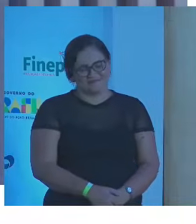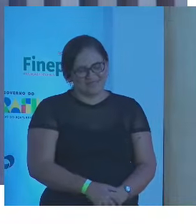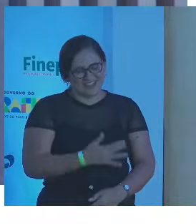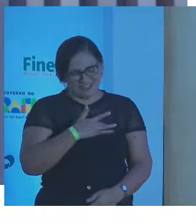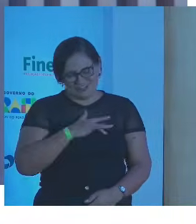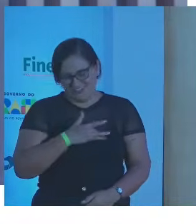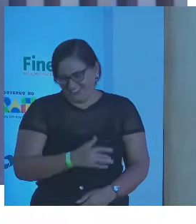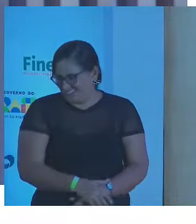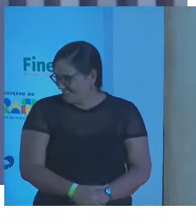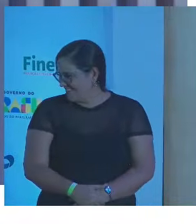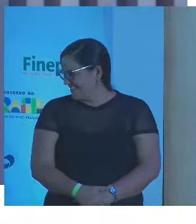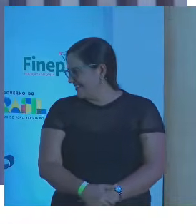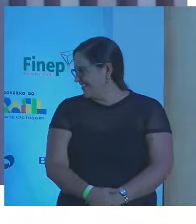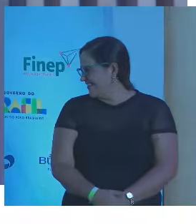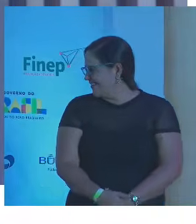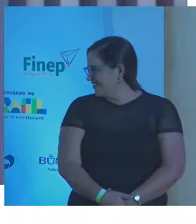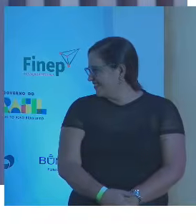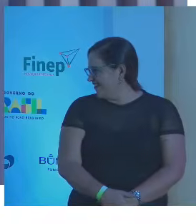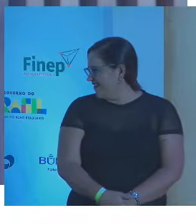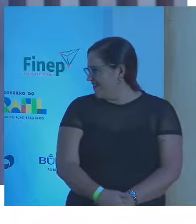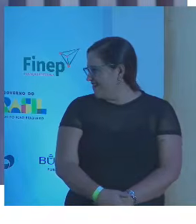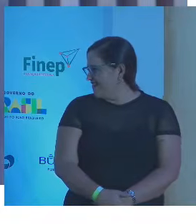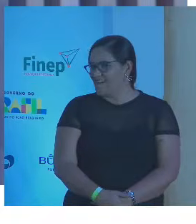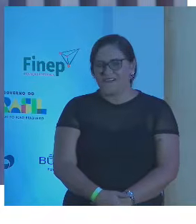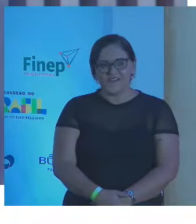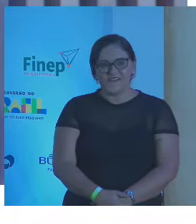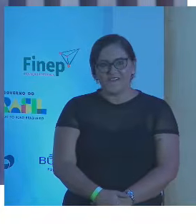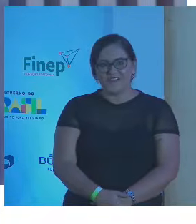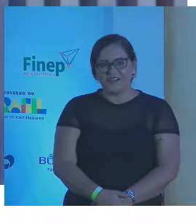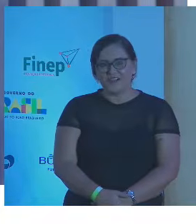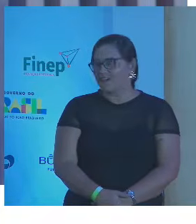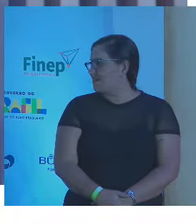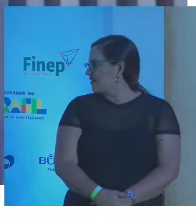quer usar esse aqui? Esse tá ligado.